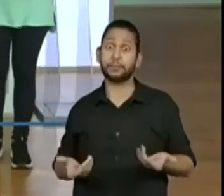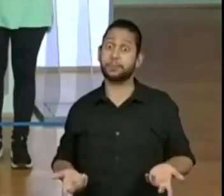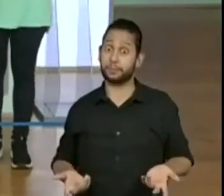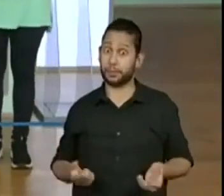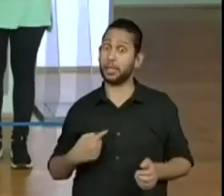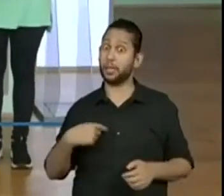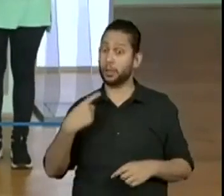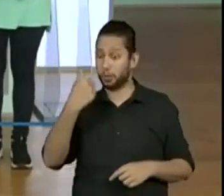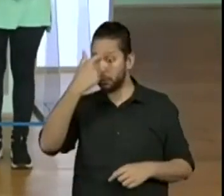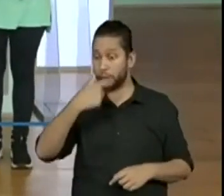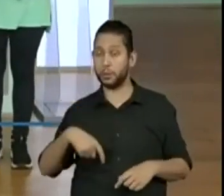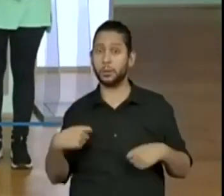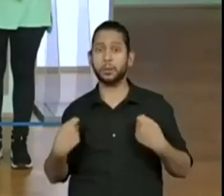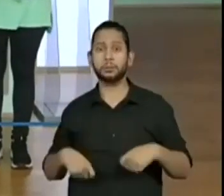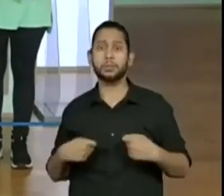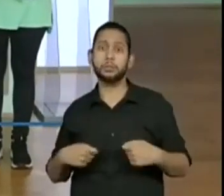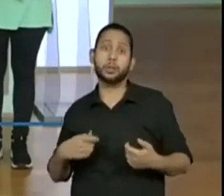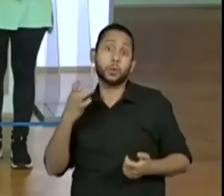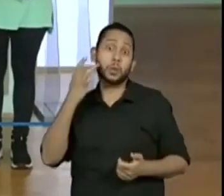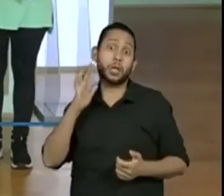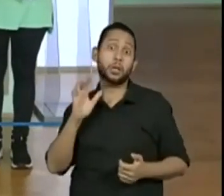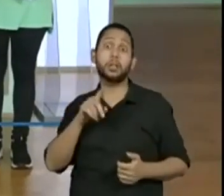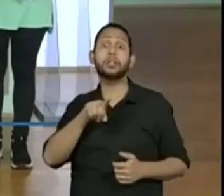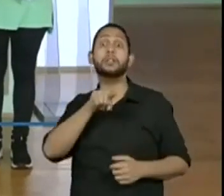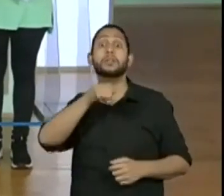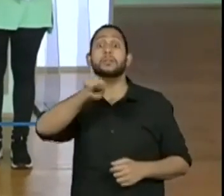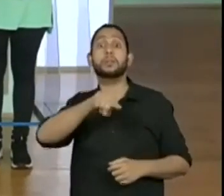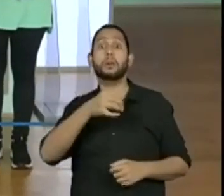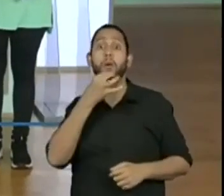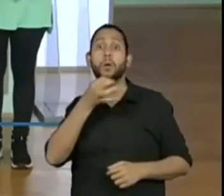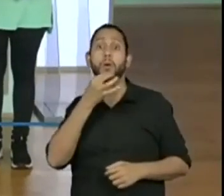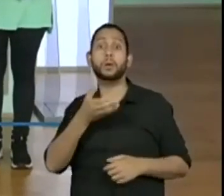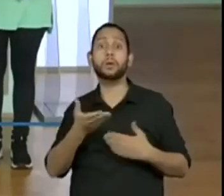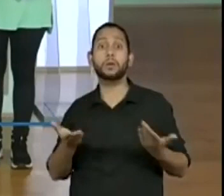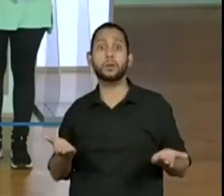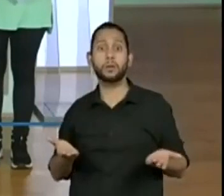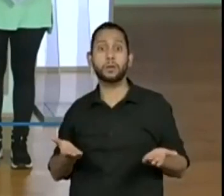que... Não sei. O que vocês acham?